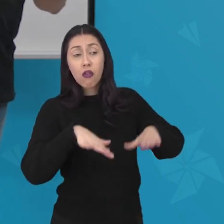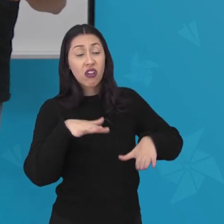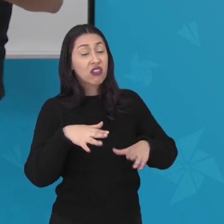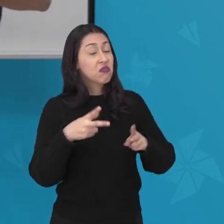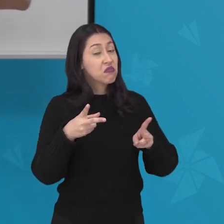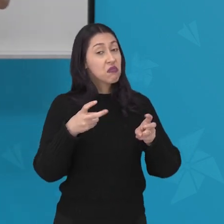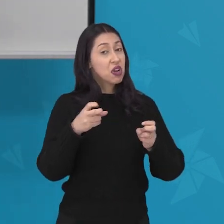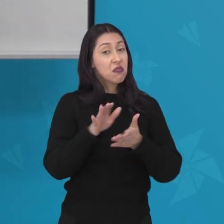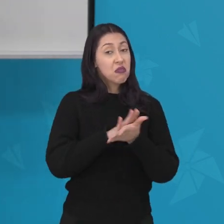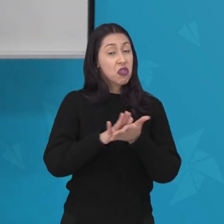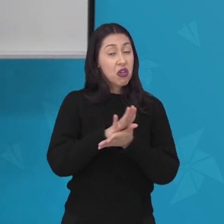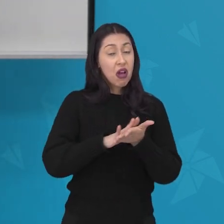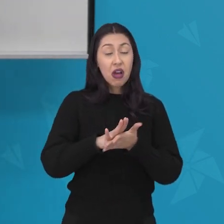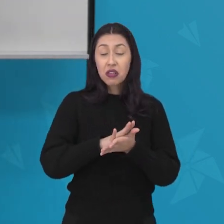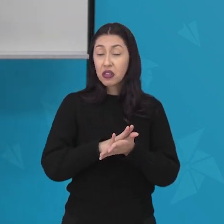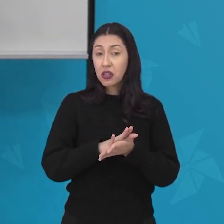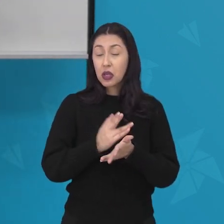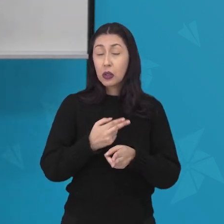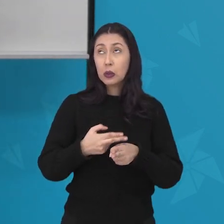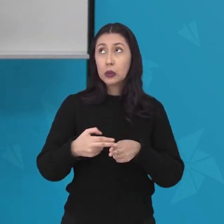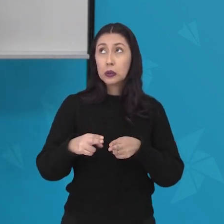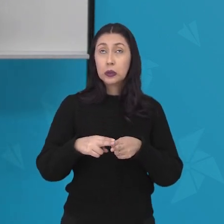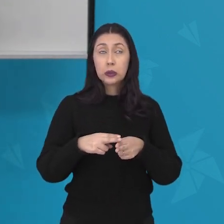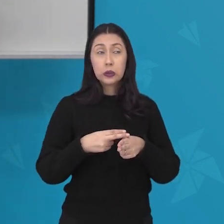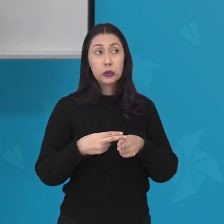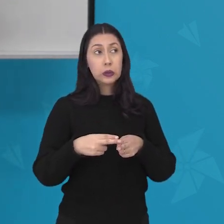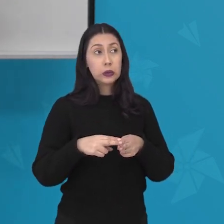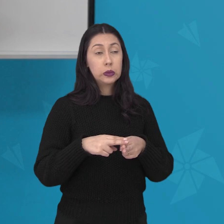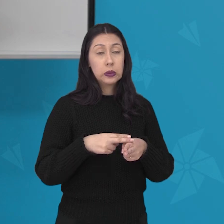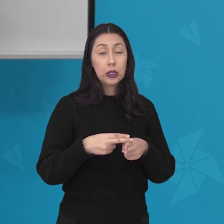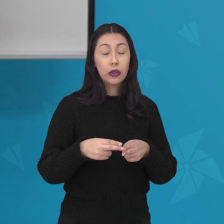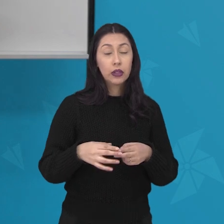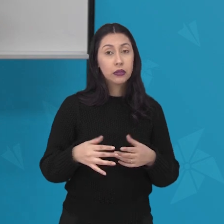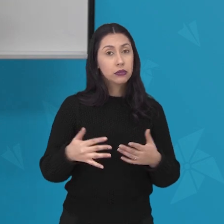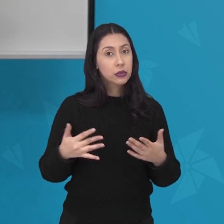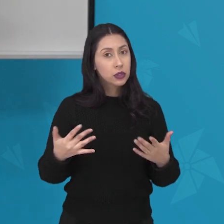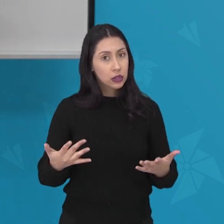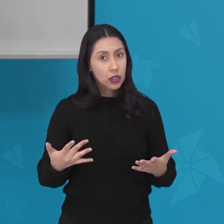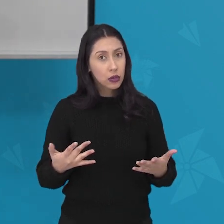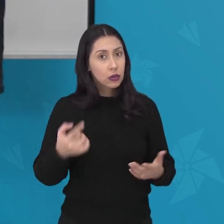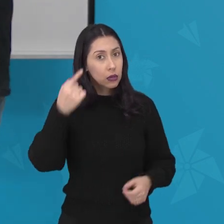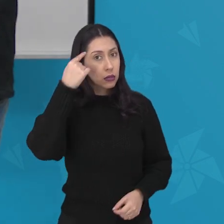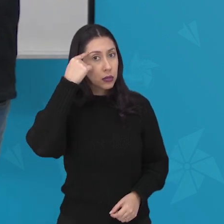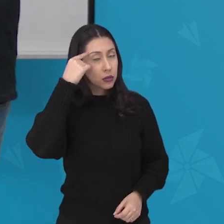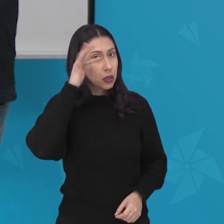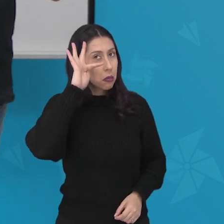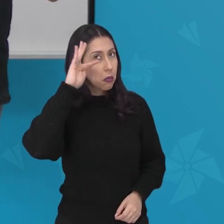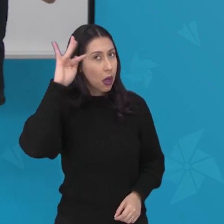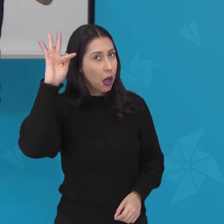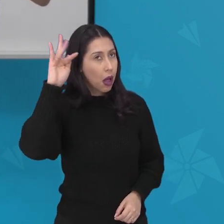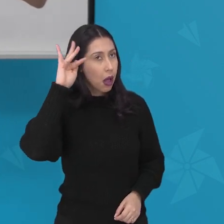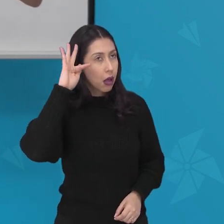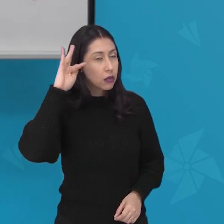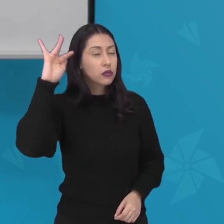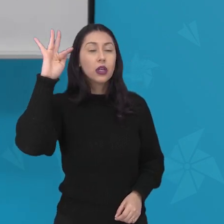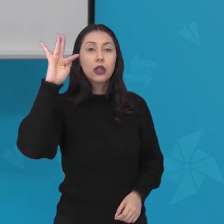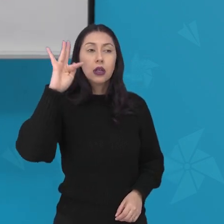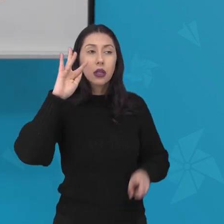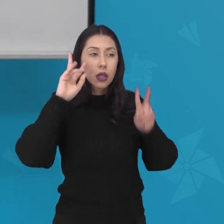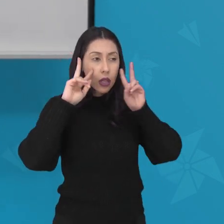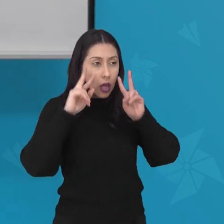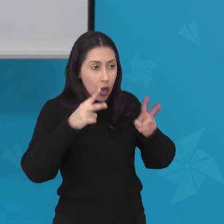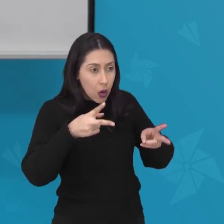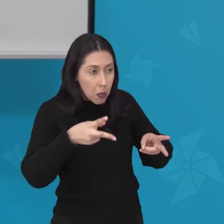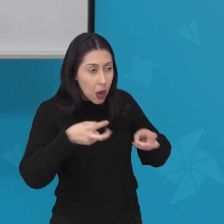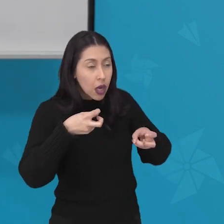sutis. E esse pensamento filosófico vai ser interpretado justamente como uma possibilidade de lançar